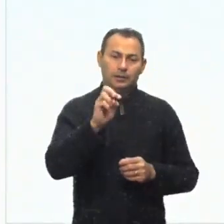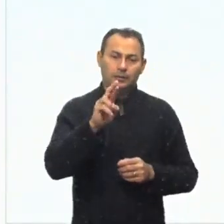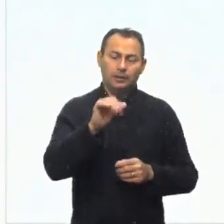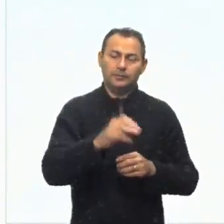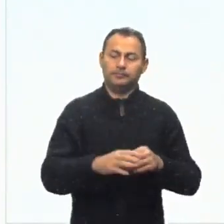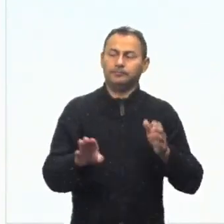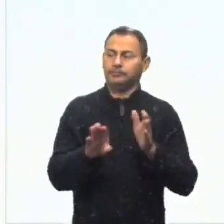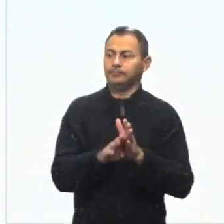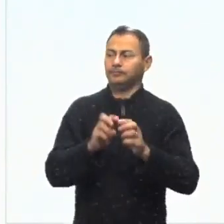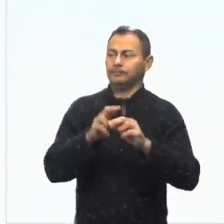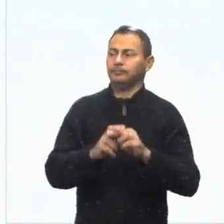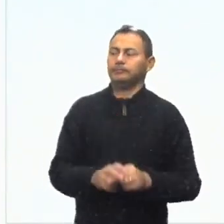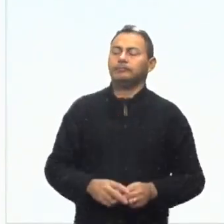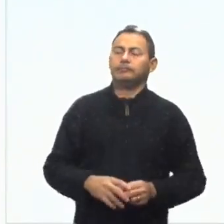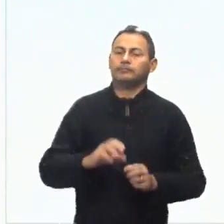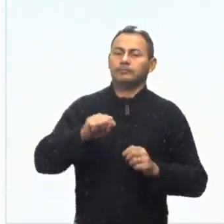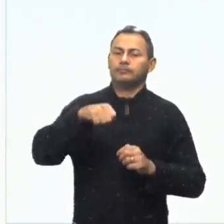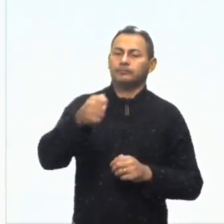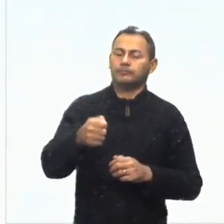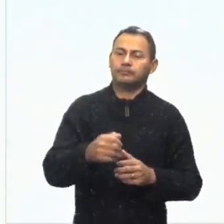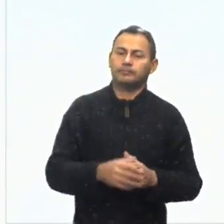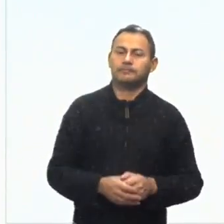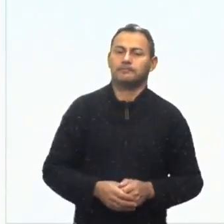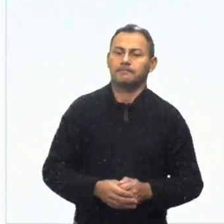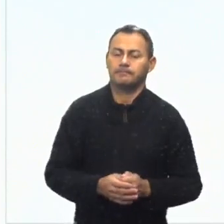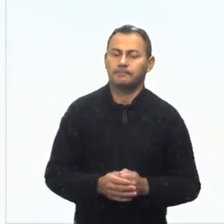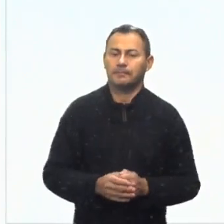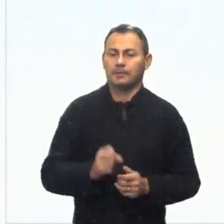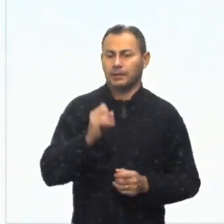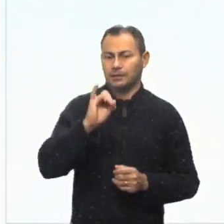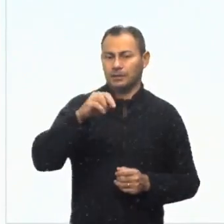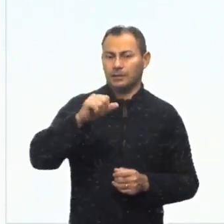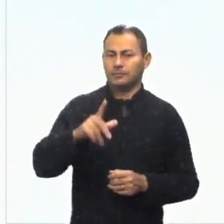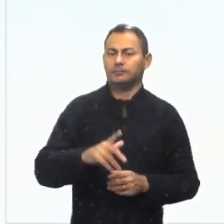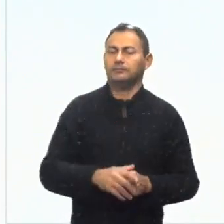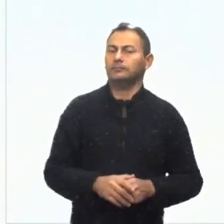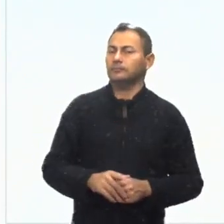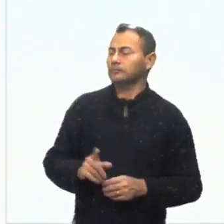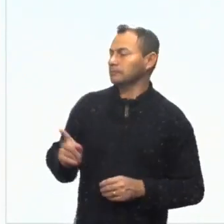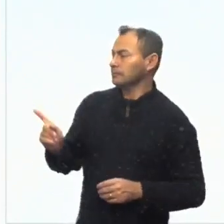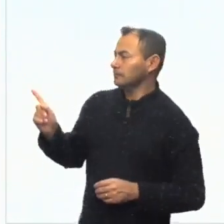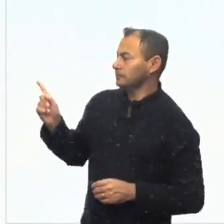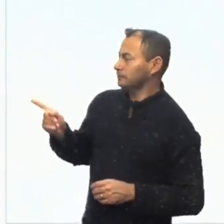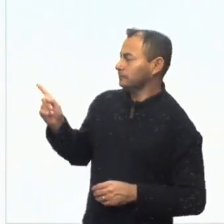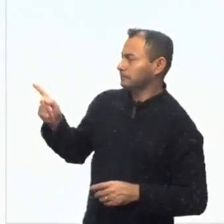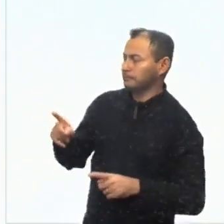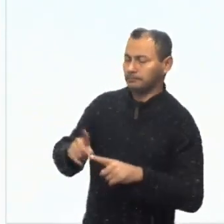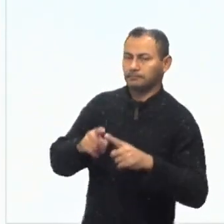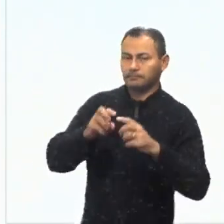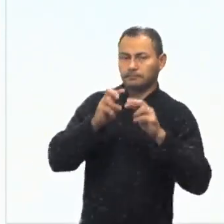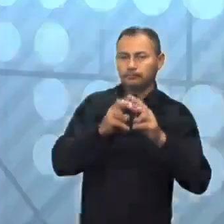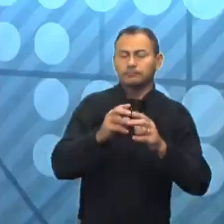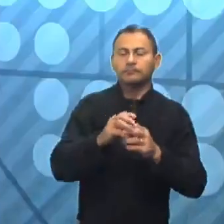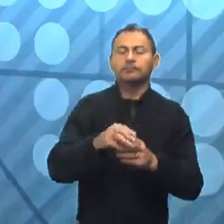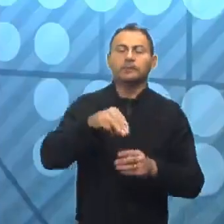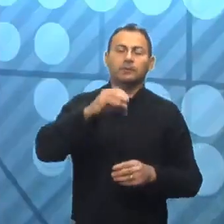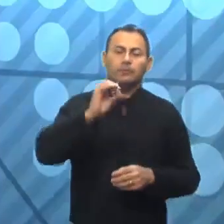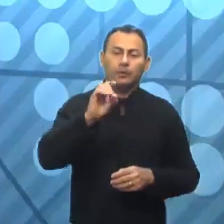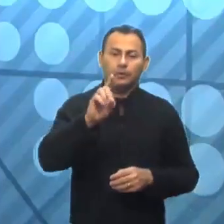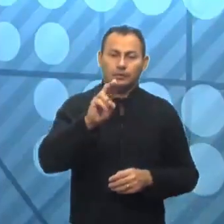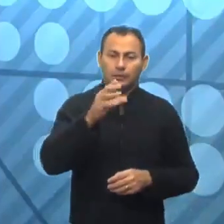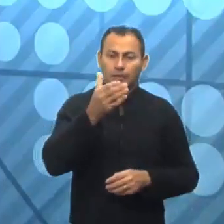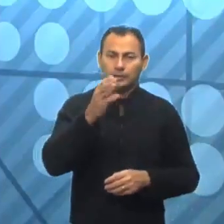chegar nesse sinal. Então, esses são os tipos de